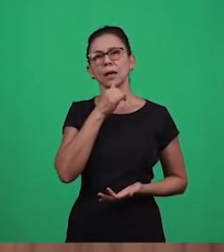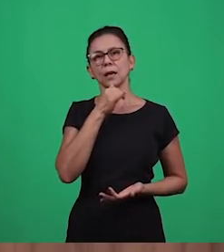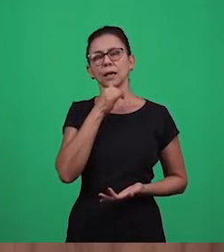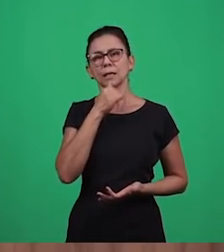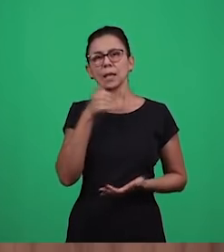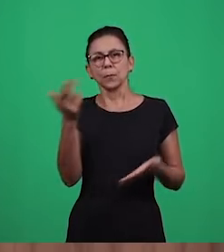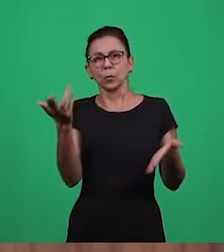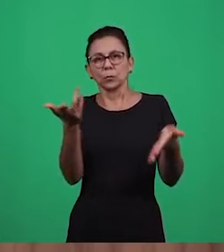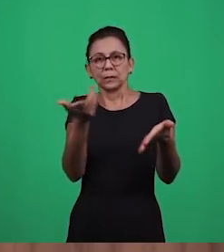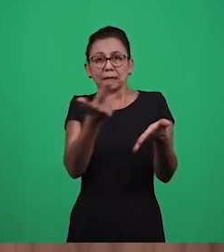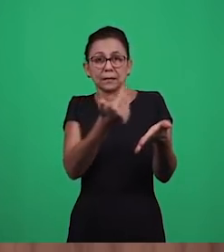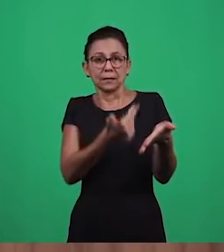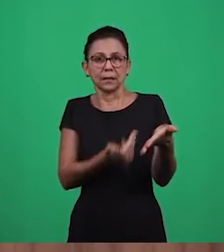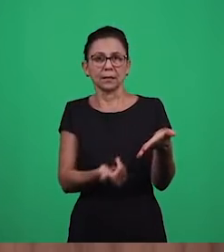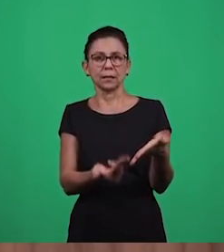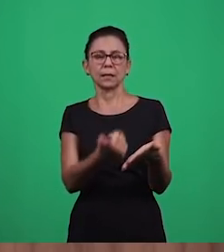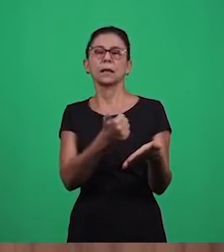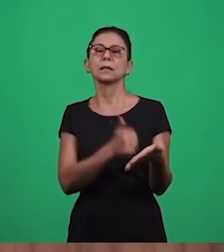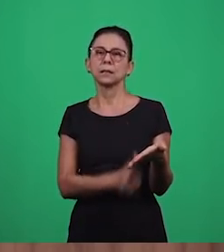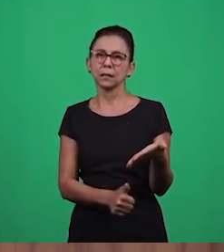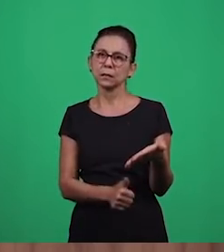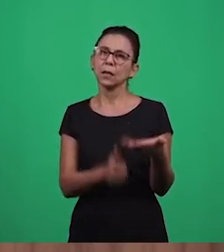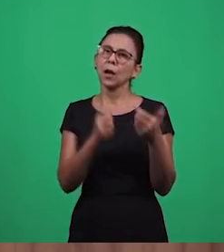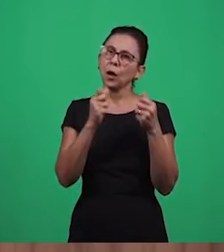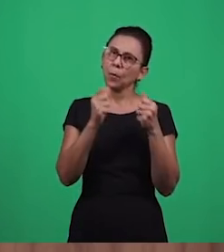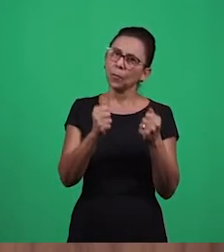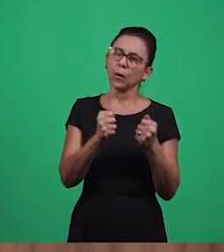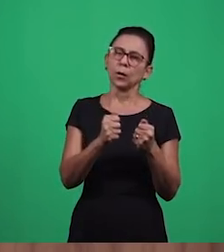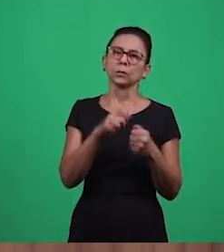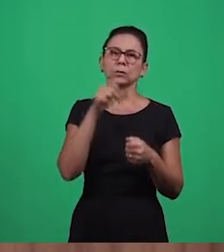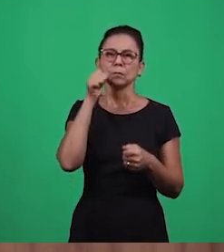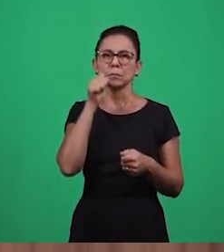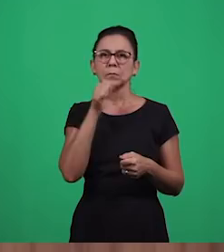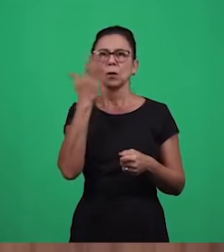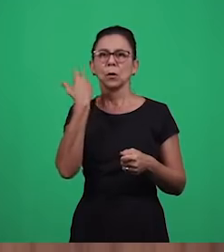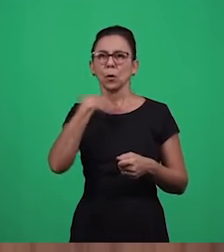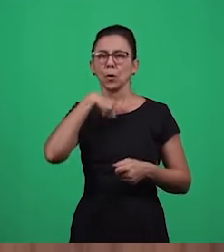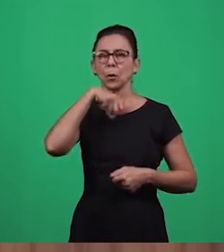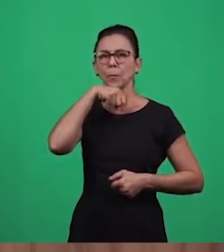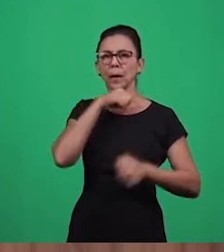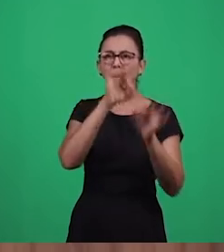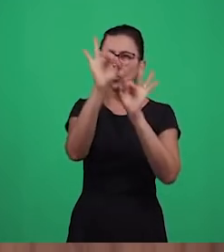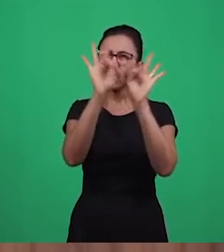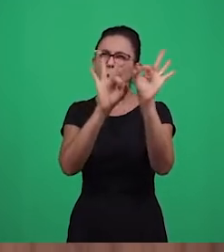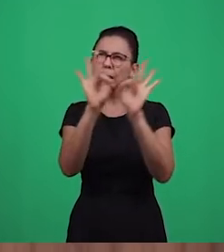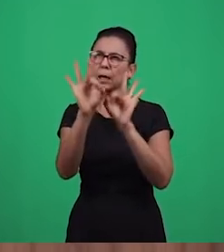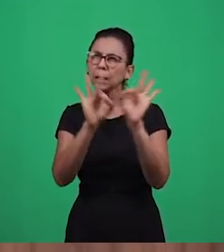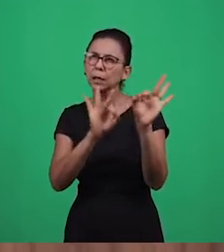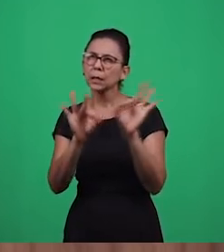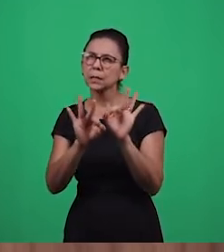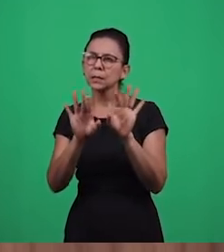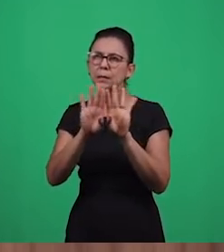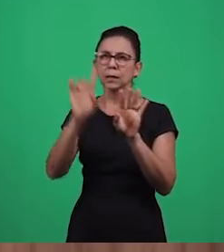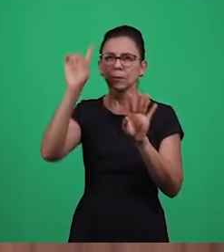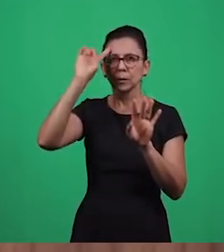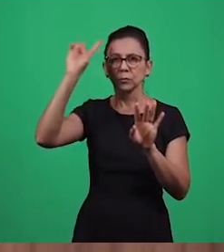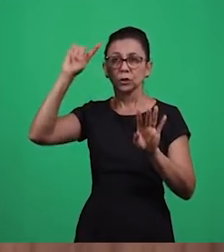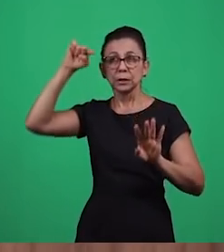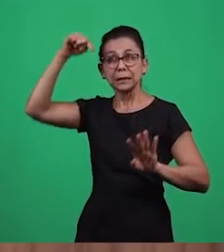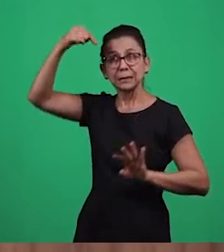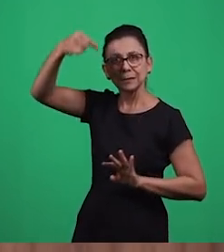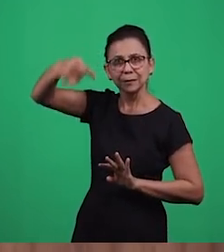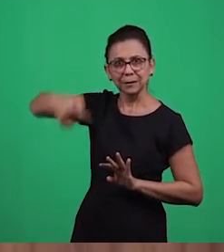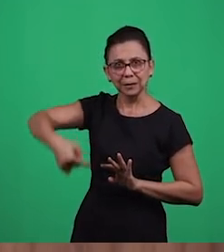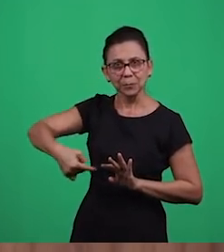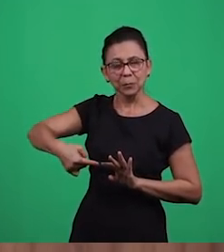rotina feita por desenhos, os pais vão reorganizar junto com as crianças à noite para o próximo dia elas já